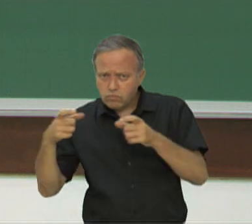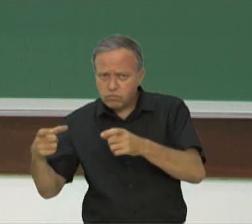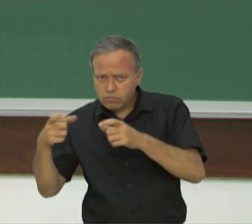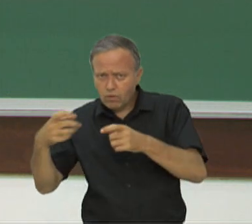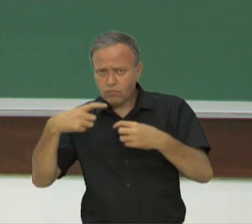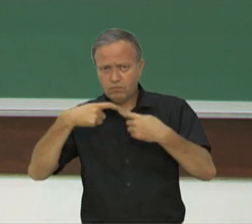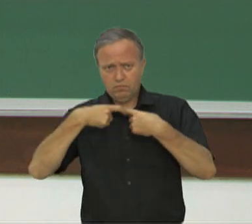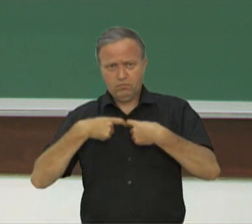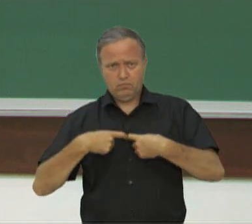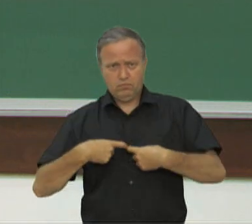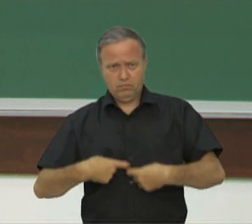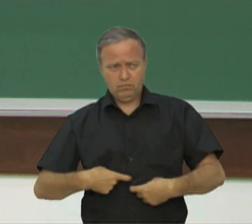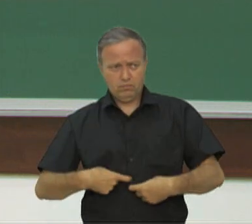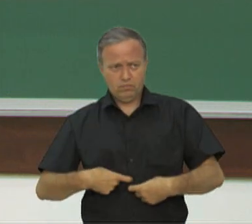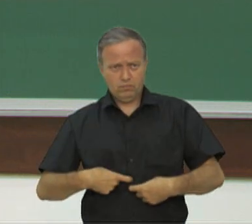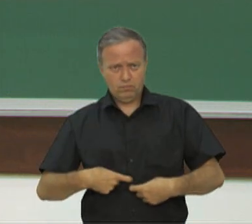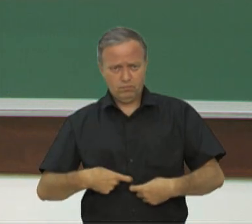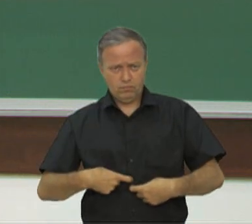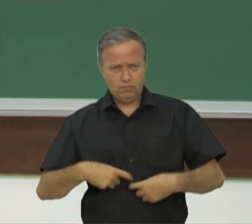performances, novas